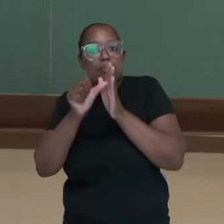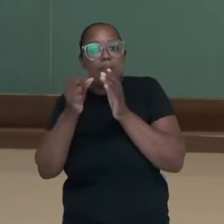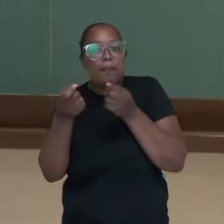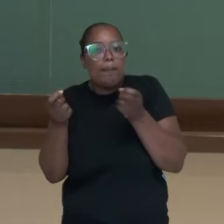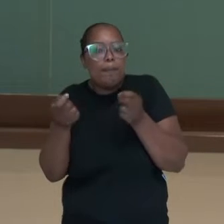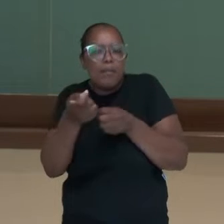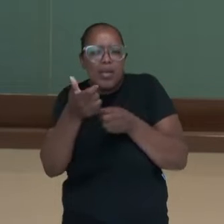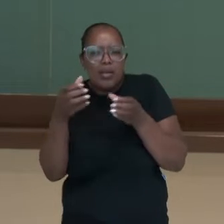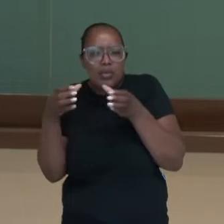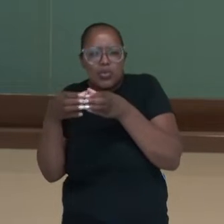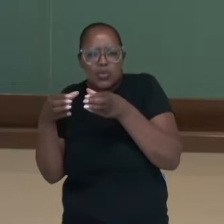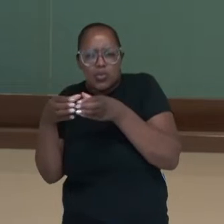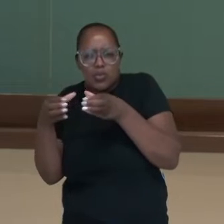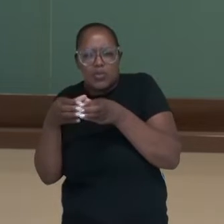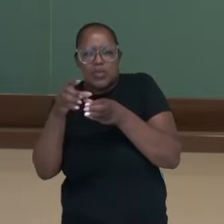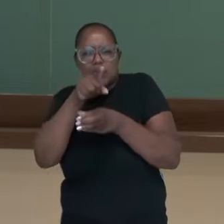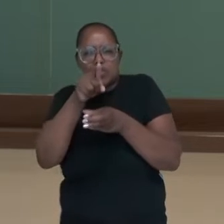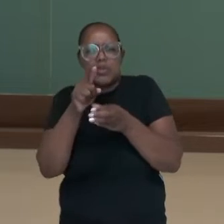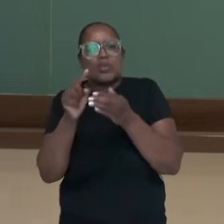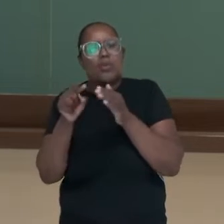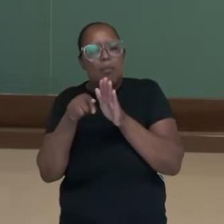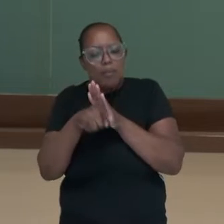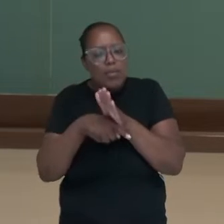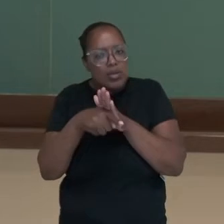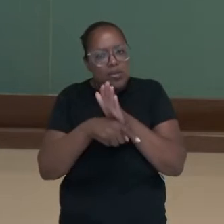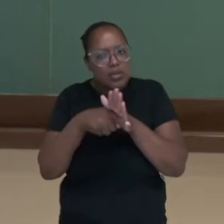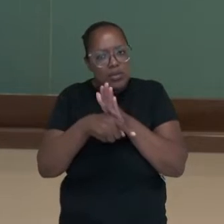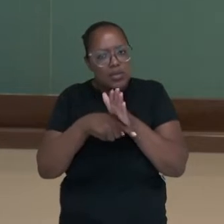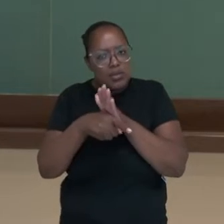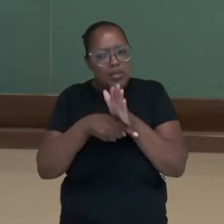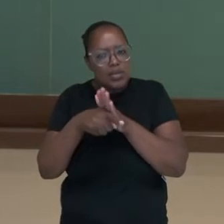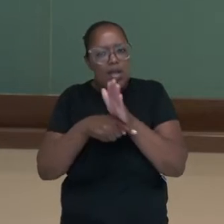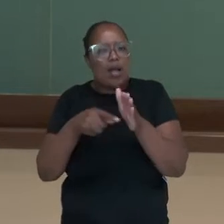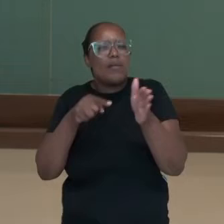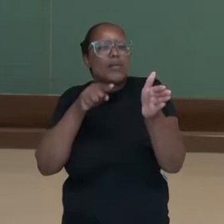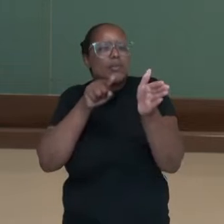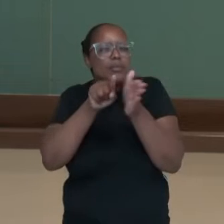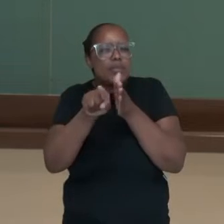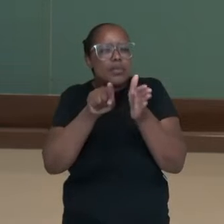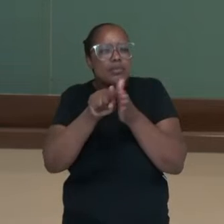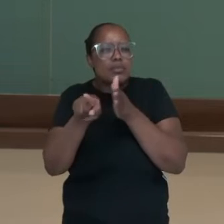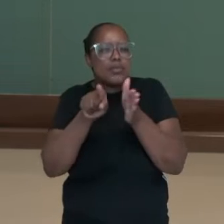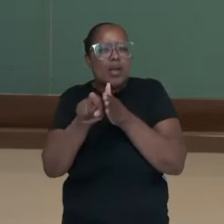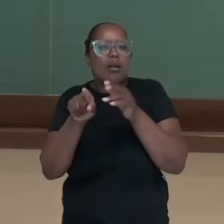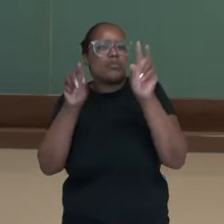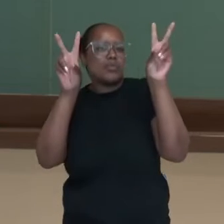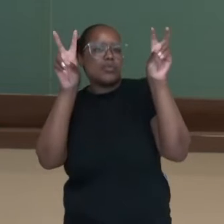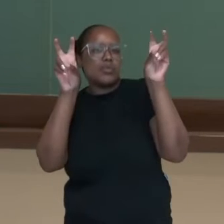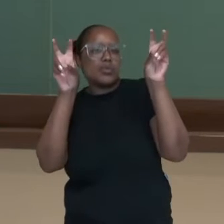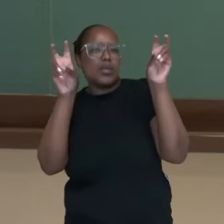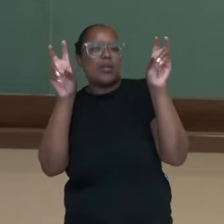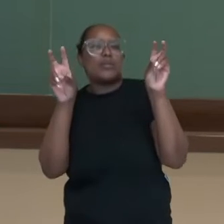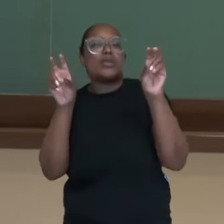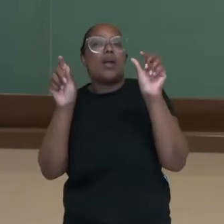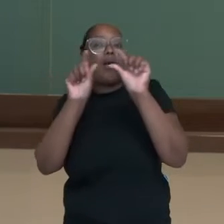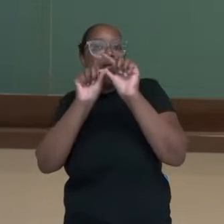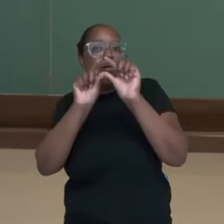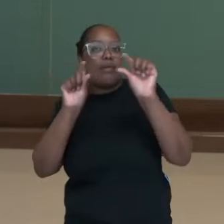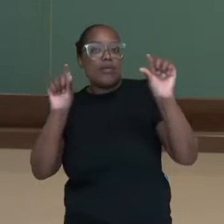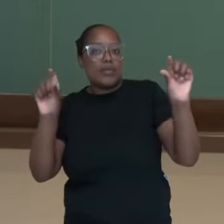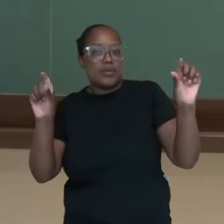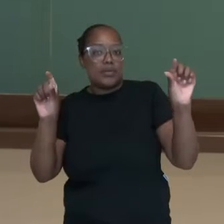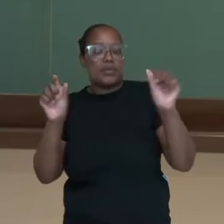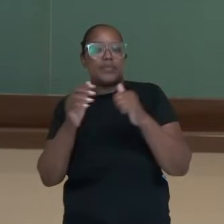pesquisa mais aprofundada sobre o tênis de mesa e, como pergunta norteadora, considerem a frase que